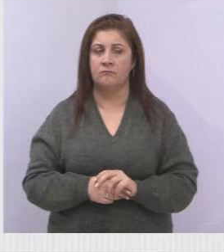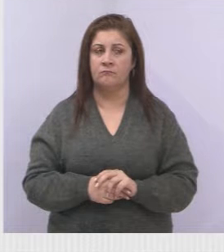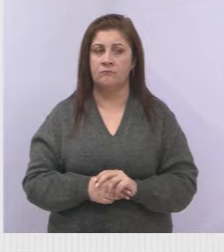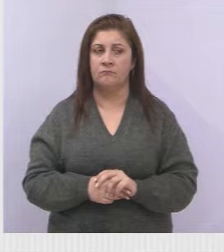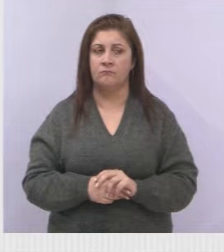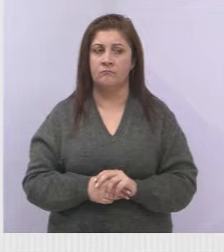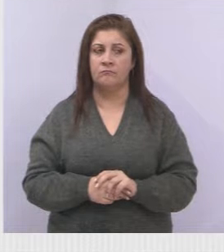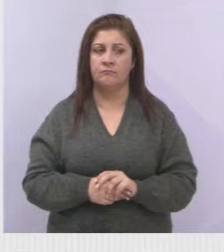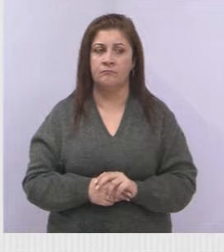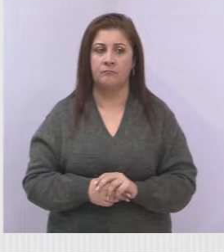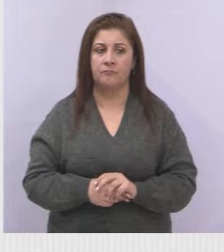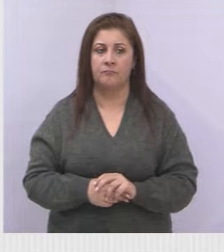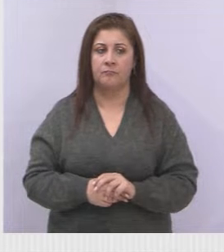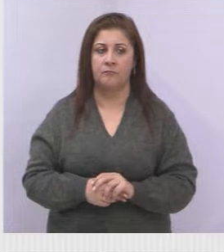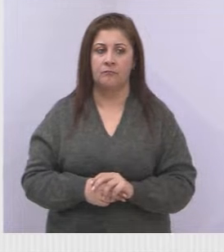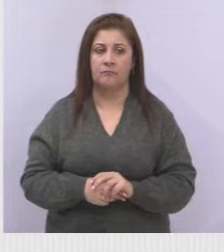para